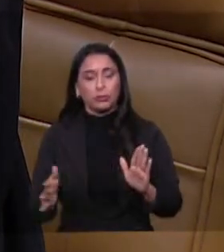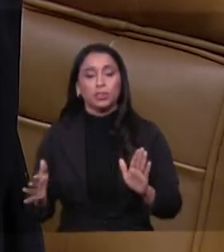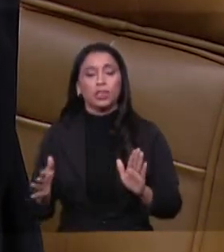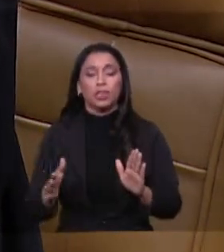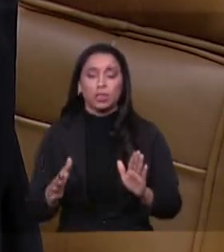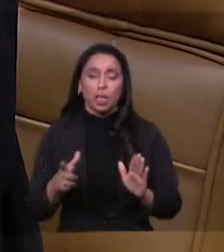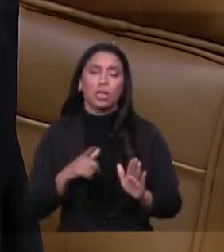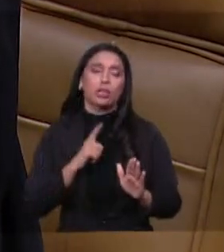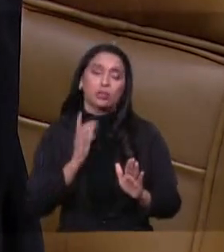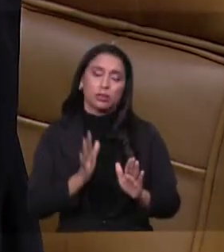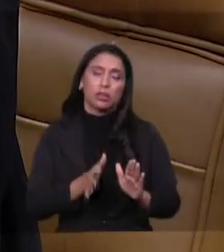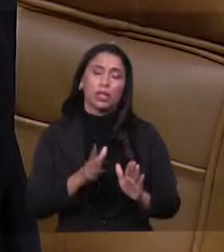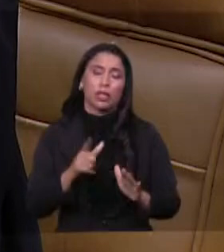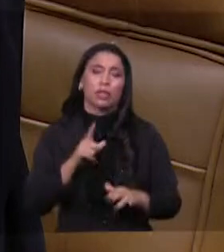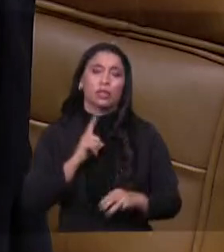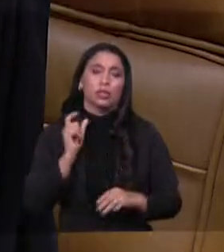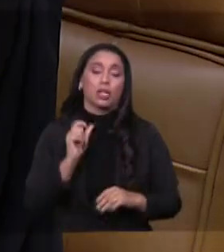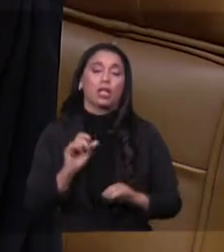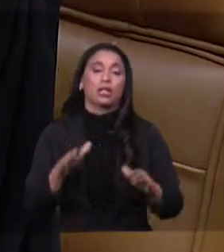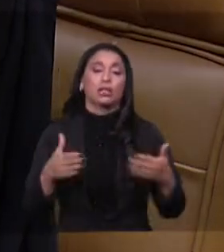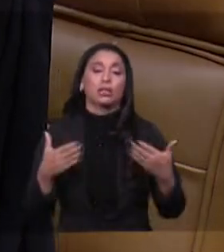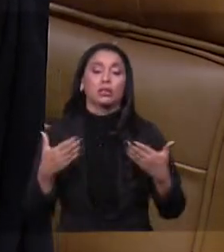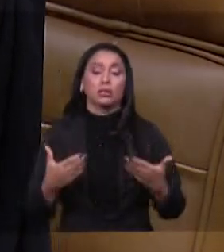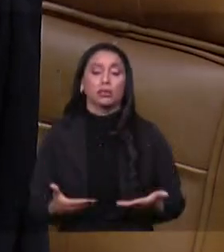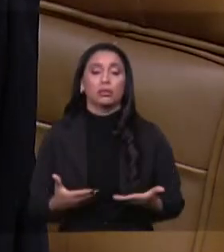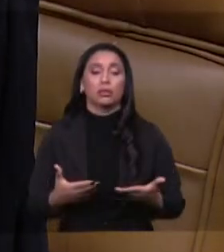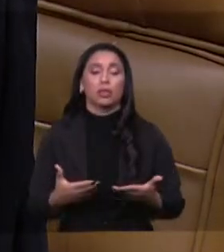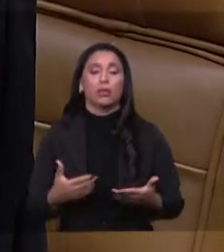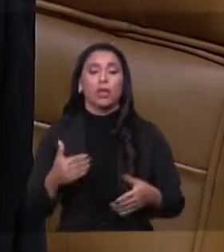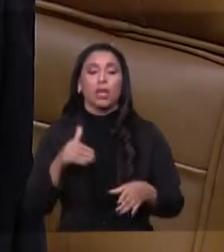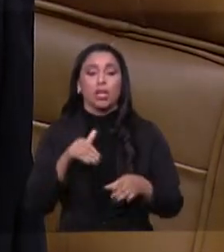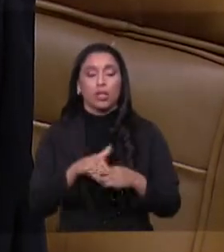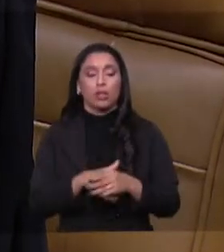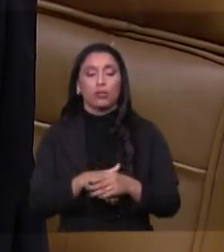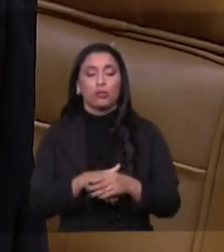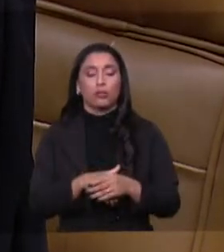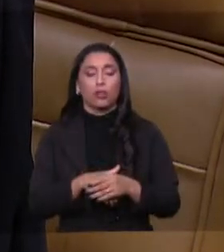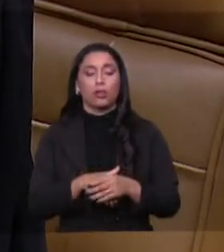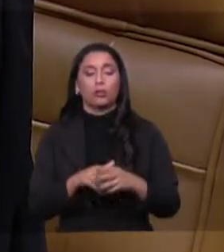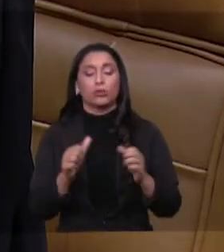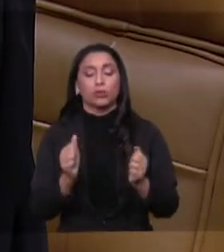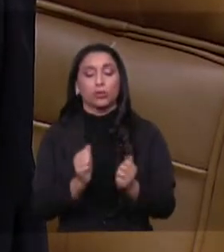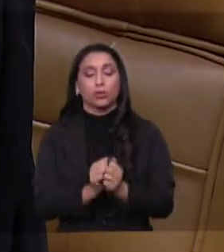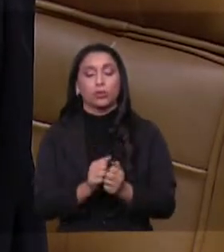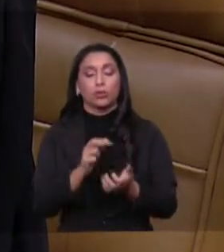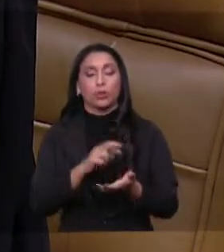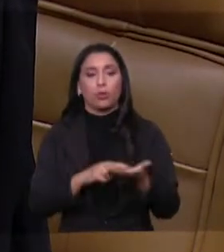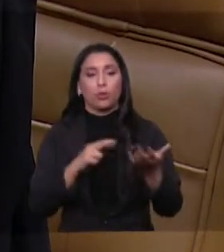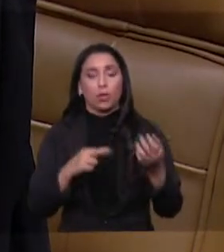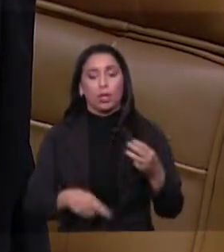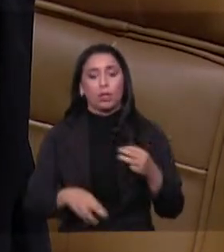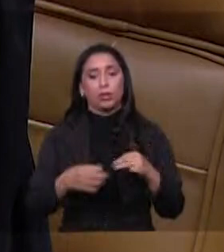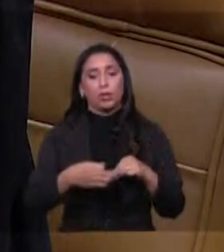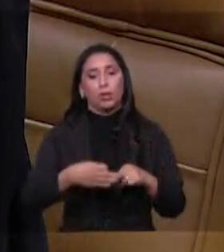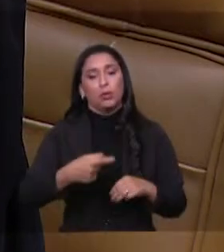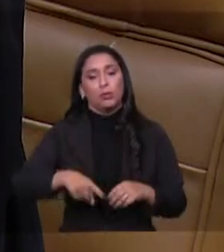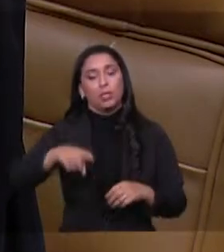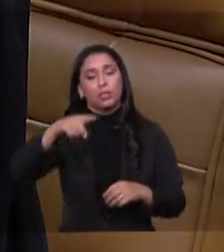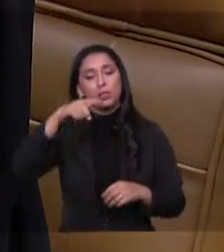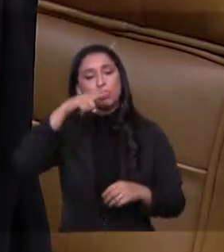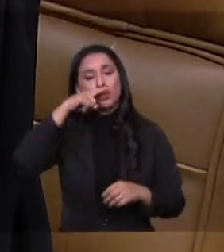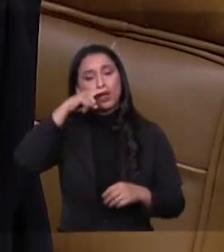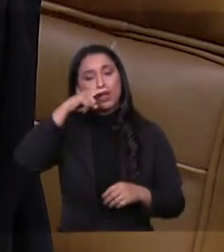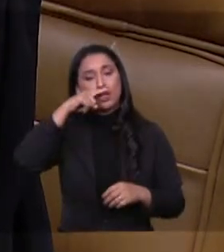aqueles que sobrevenham. Portanto, acompanho nesse ponto o eminente relator, ministro